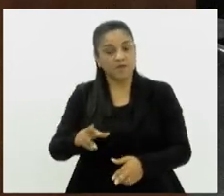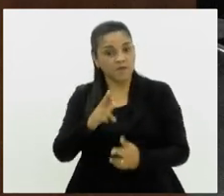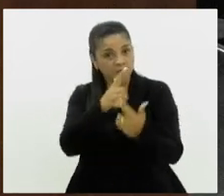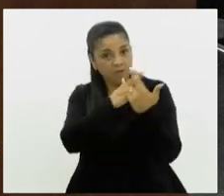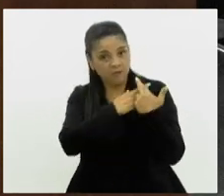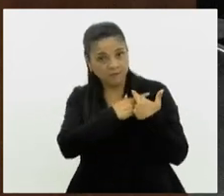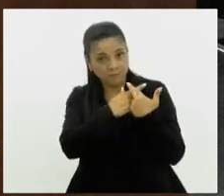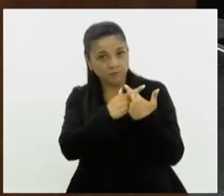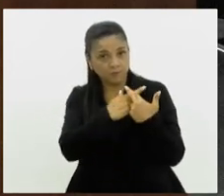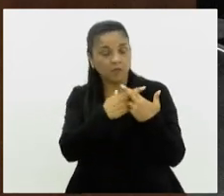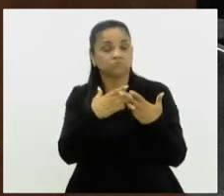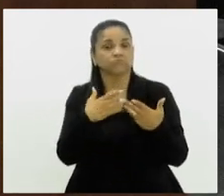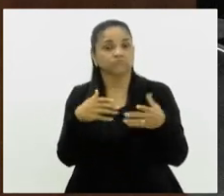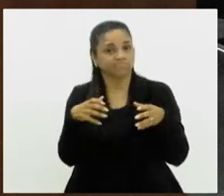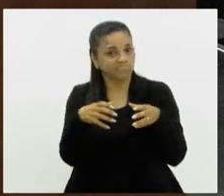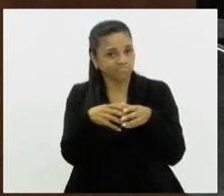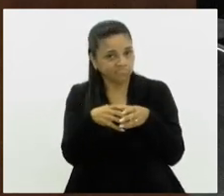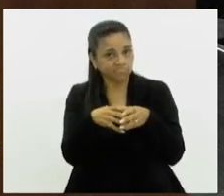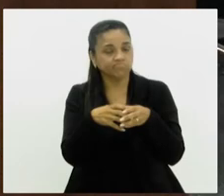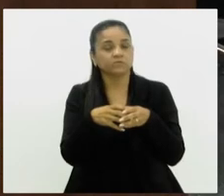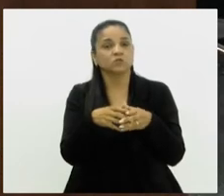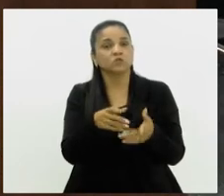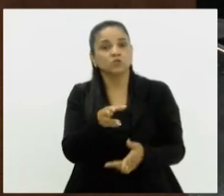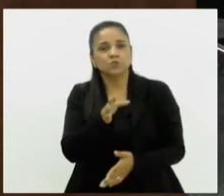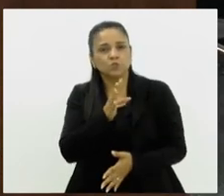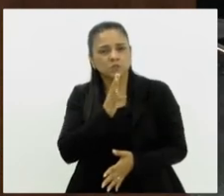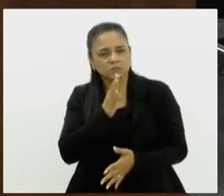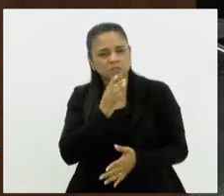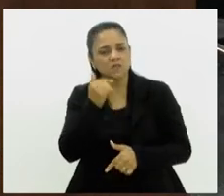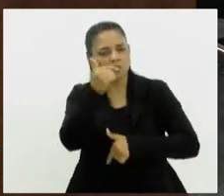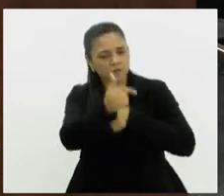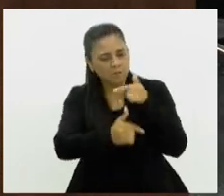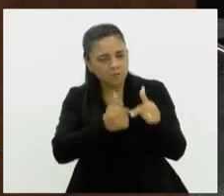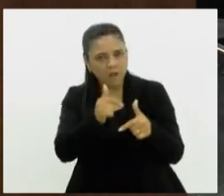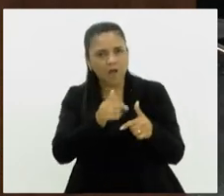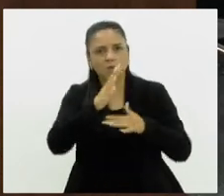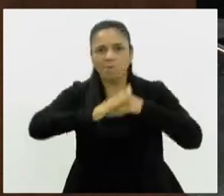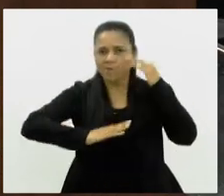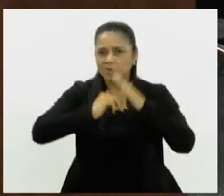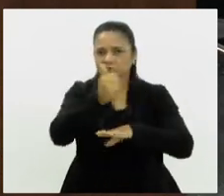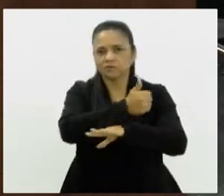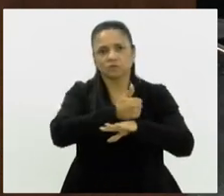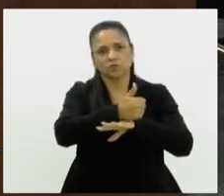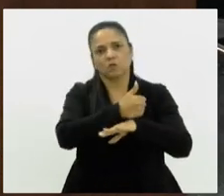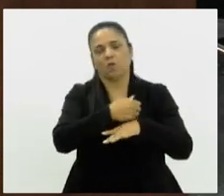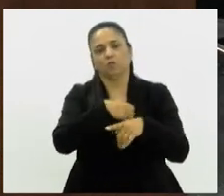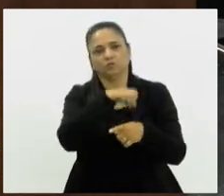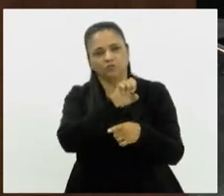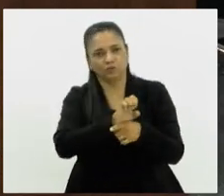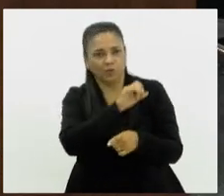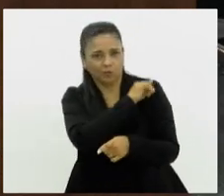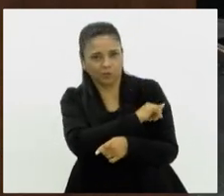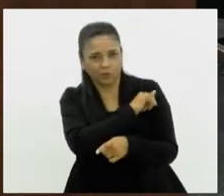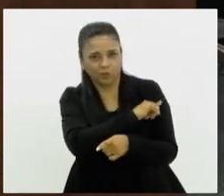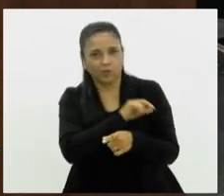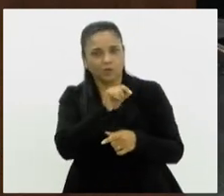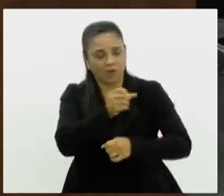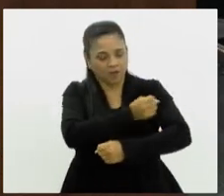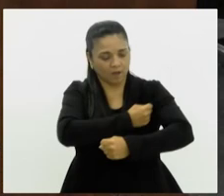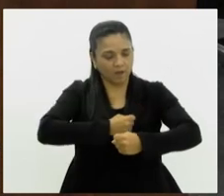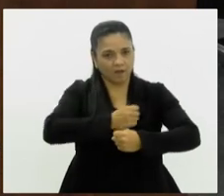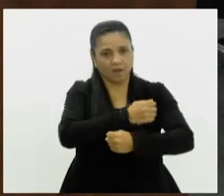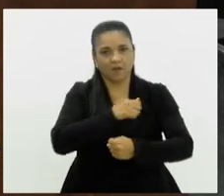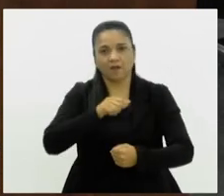responsabilidade também de reconhecer aqueles que fazem um trabalho essencial no Rio de Janeiro, como a